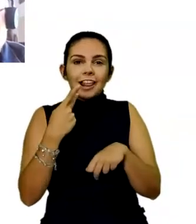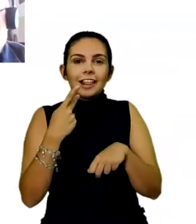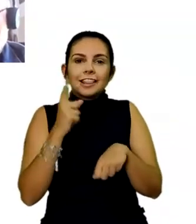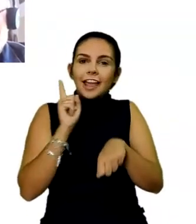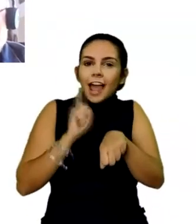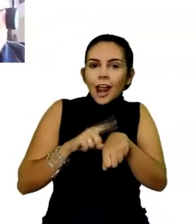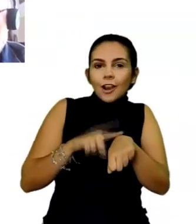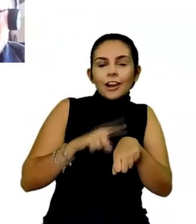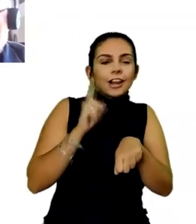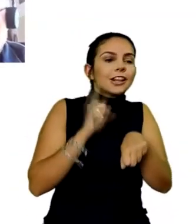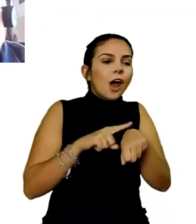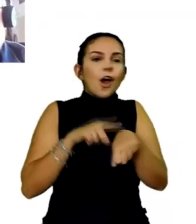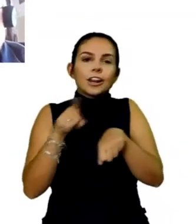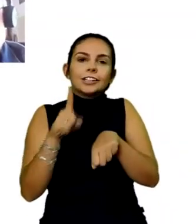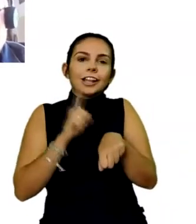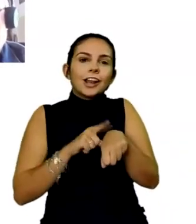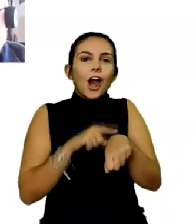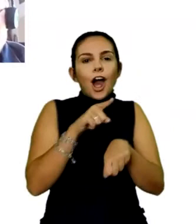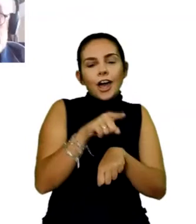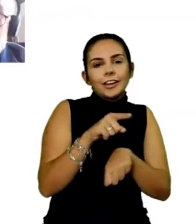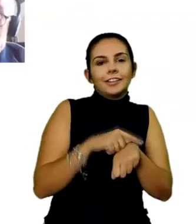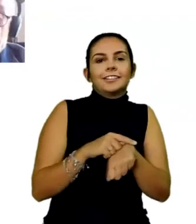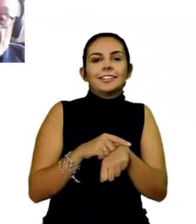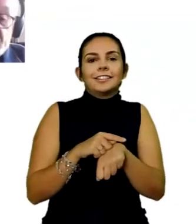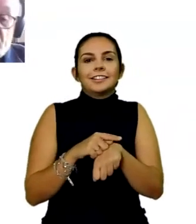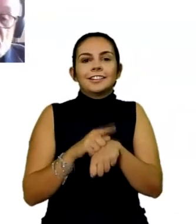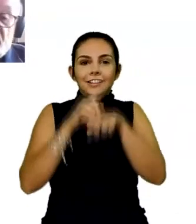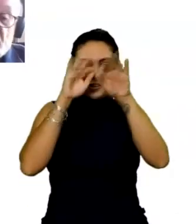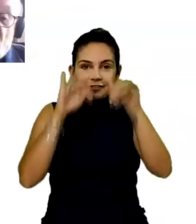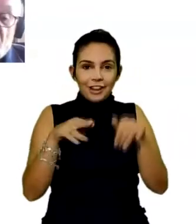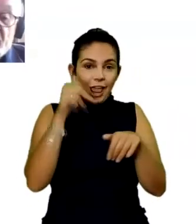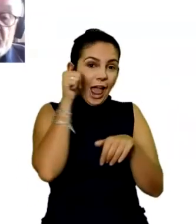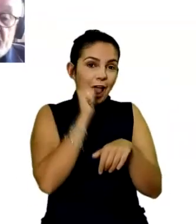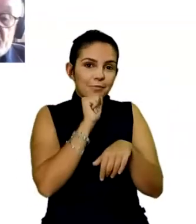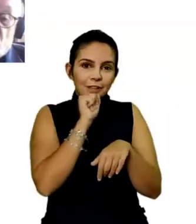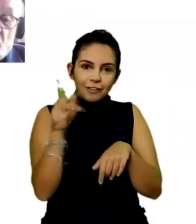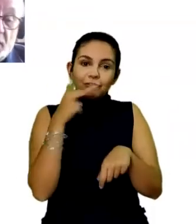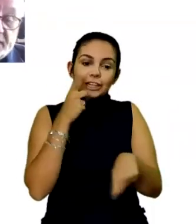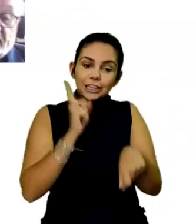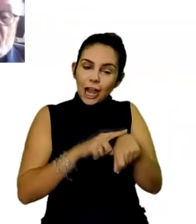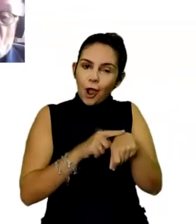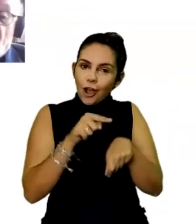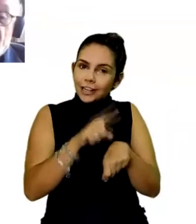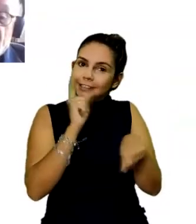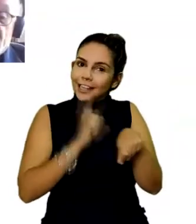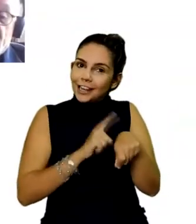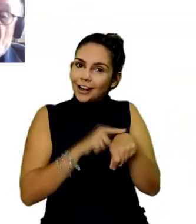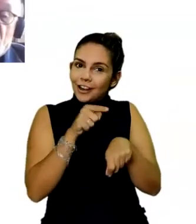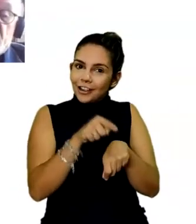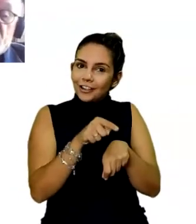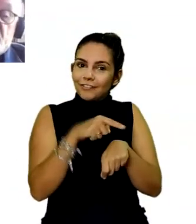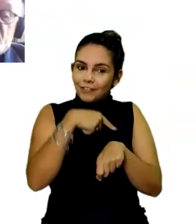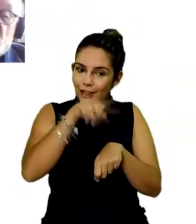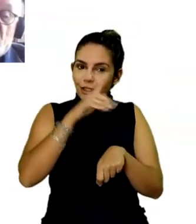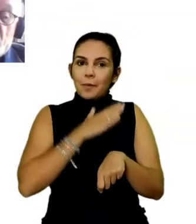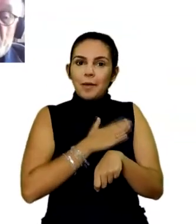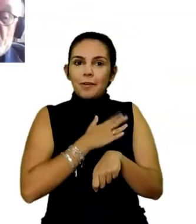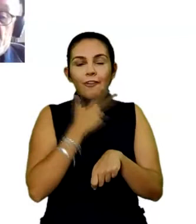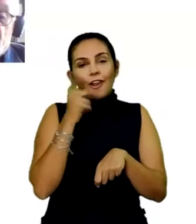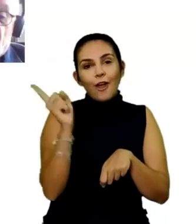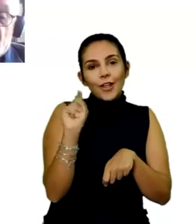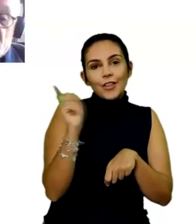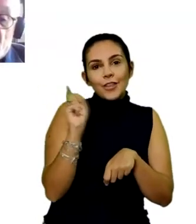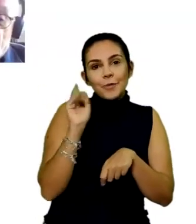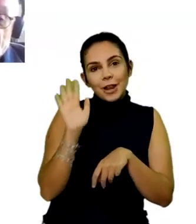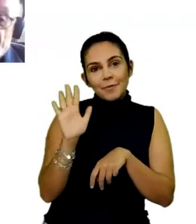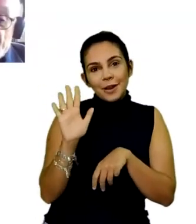fica falando: olha, está na hora disso, está na hora daquilo, está na hora daquilo. Até que no final a mãe dele disse: bom, está na hora de você tomar